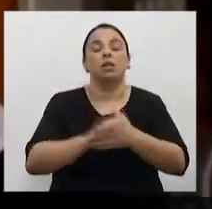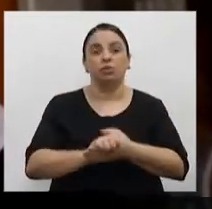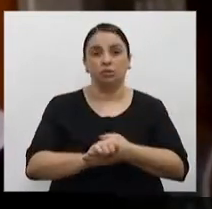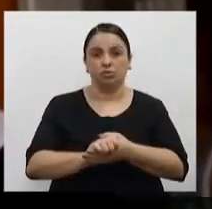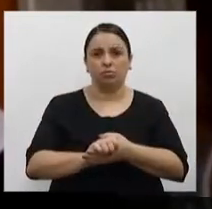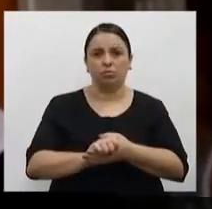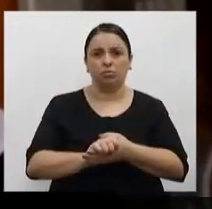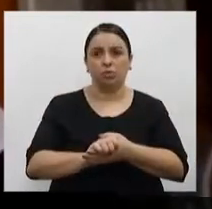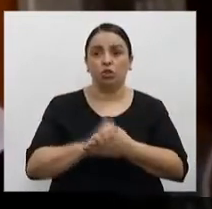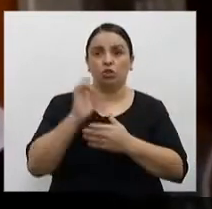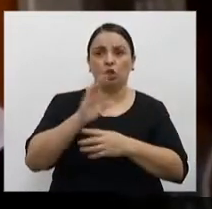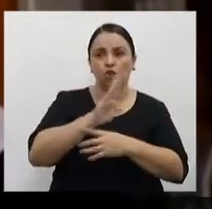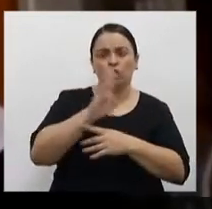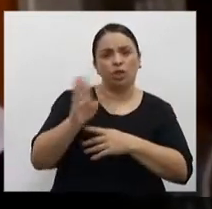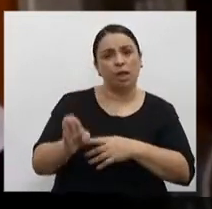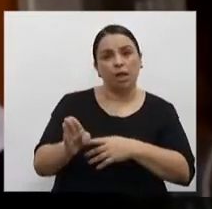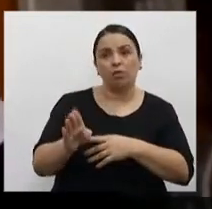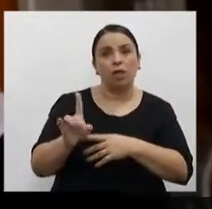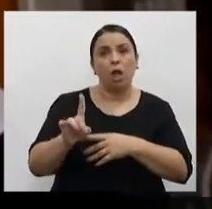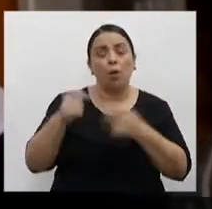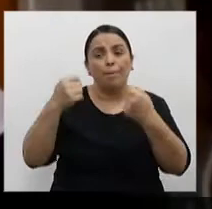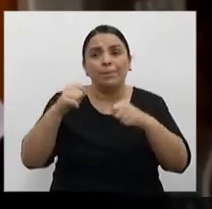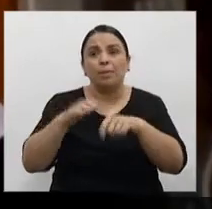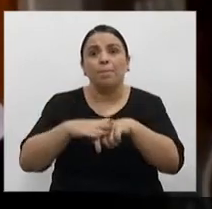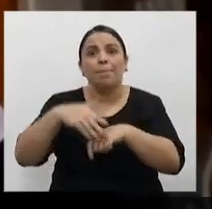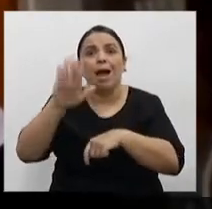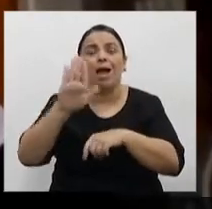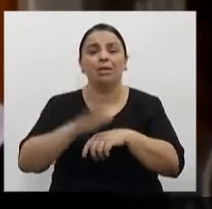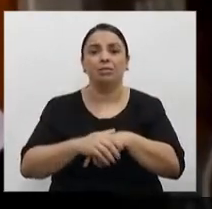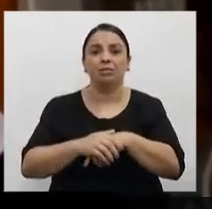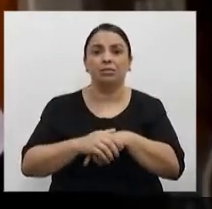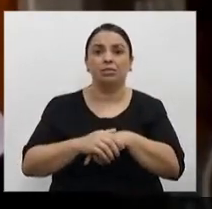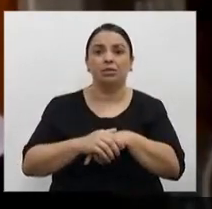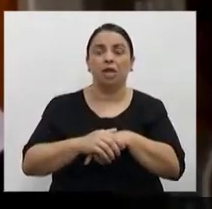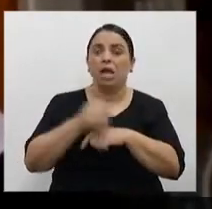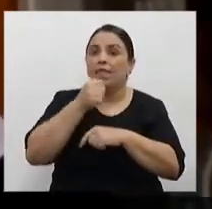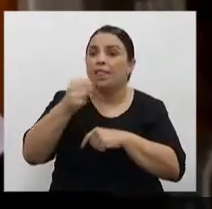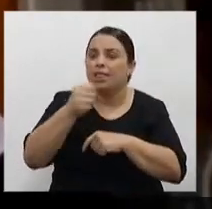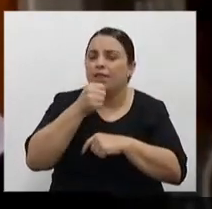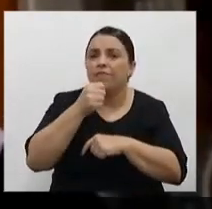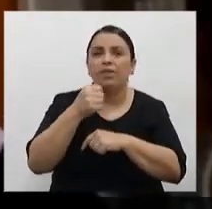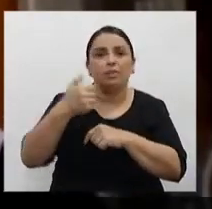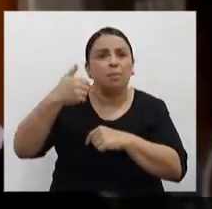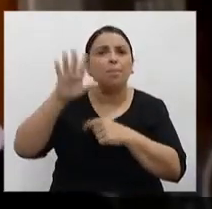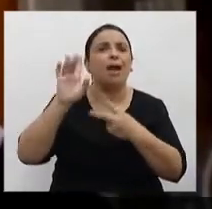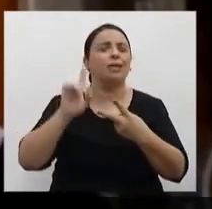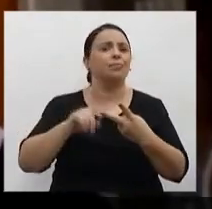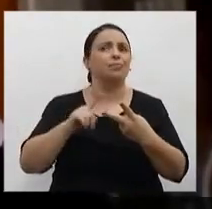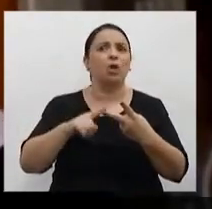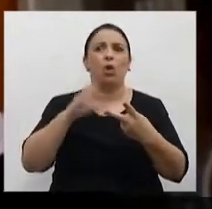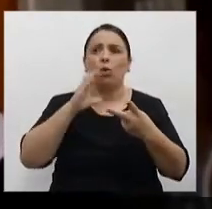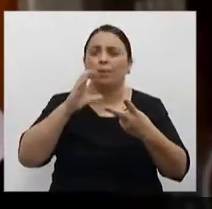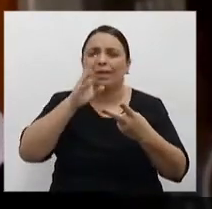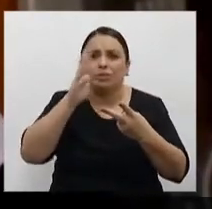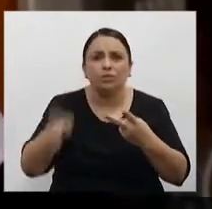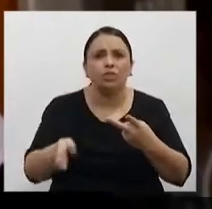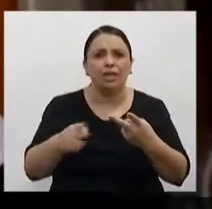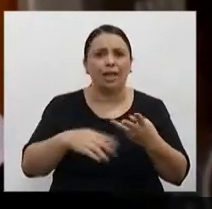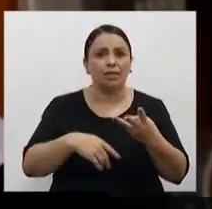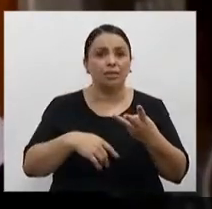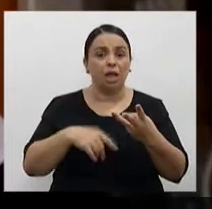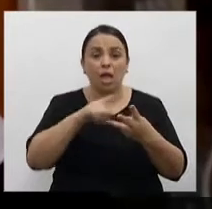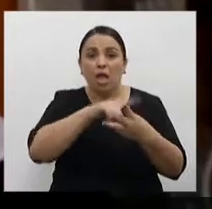entrevistas, não somente através de entrevistas, a comunicação direta com o estado, pelo estado. Isso faz parte de um plano de